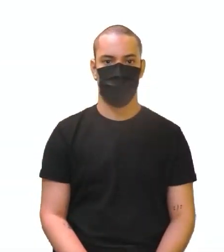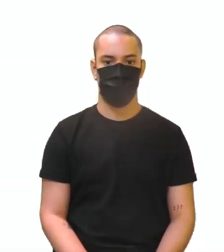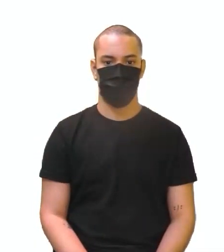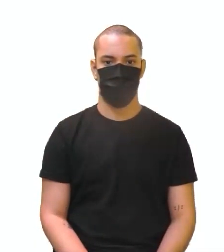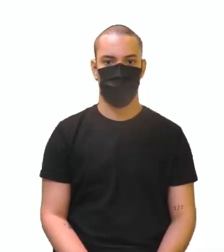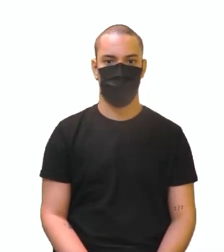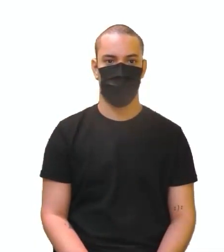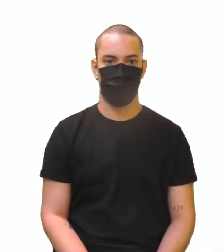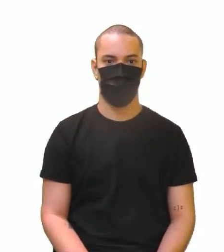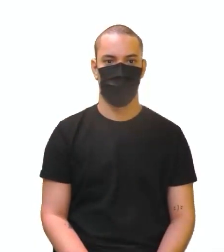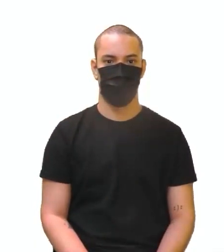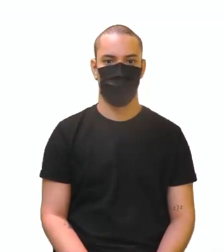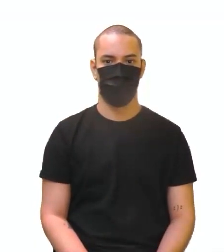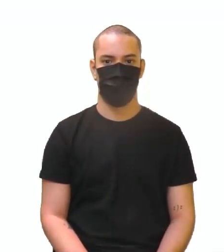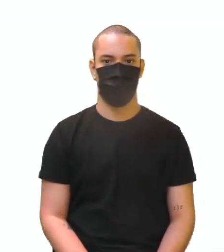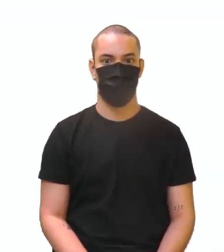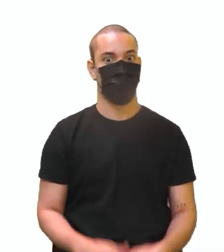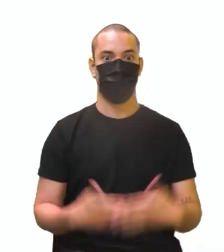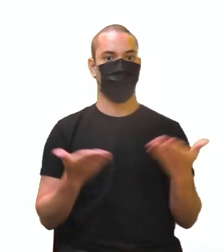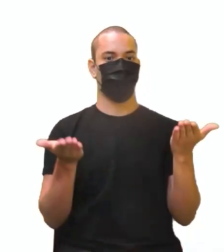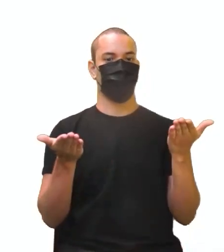a gente tem ali... Opa!